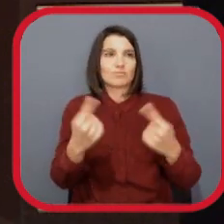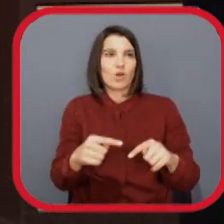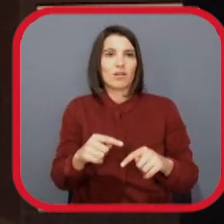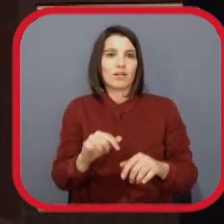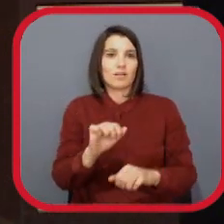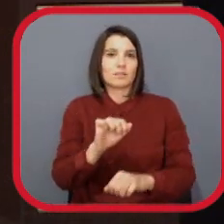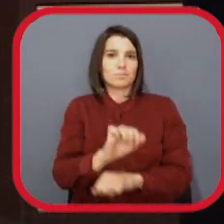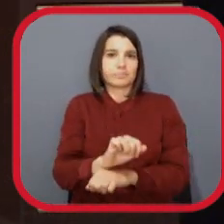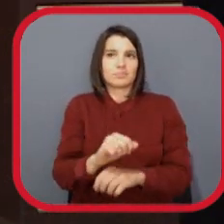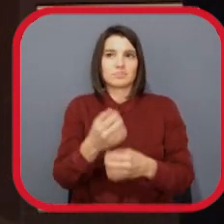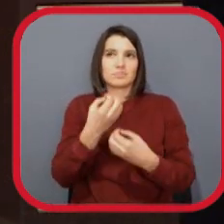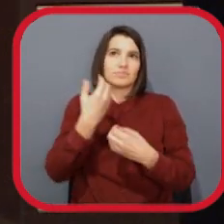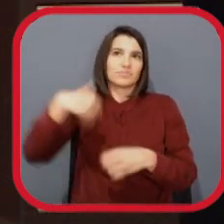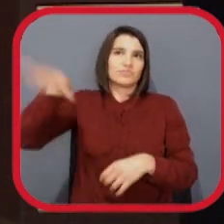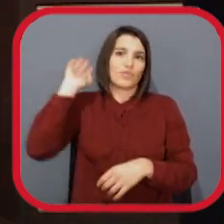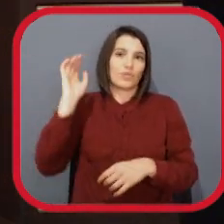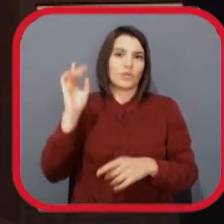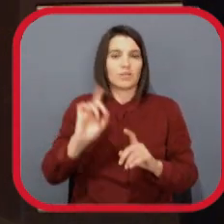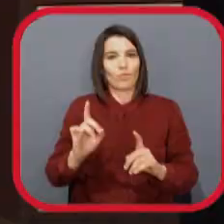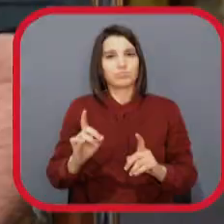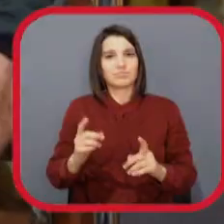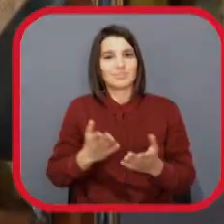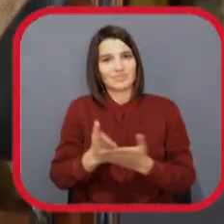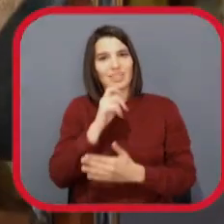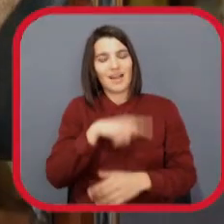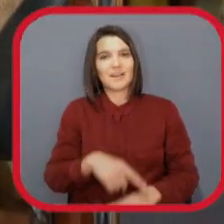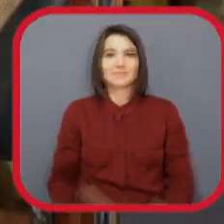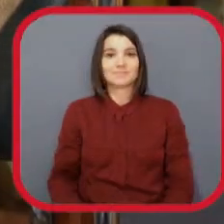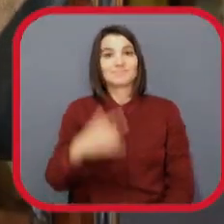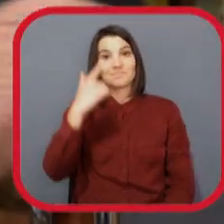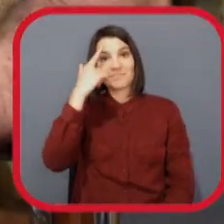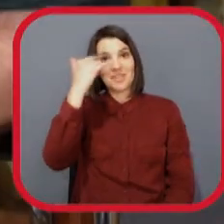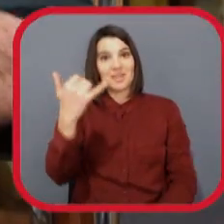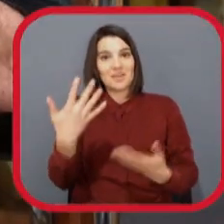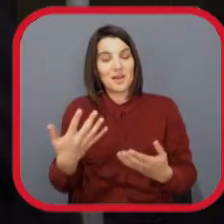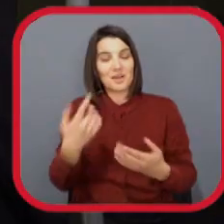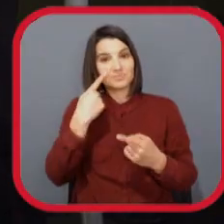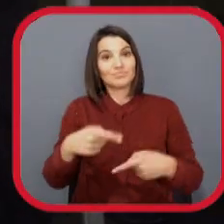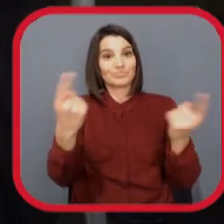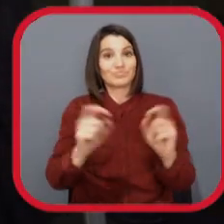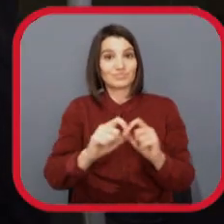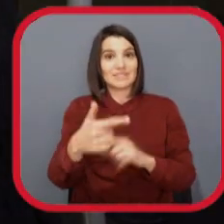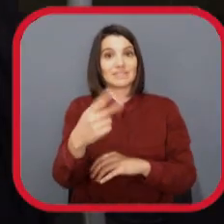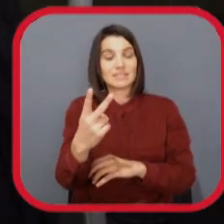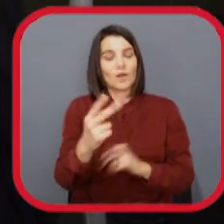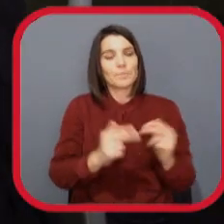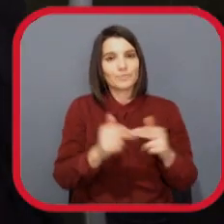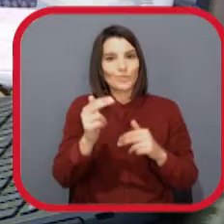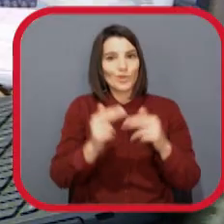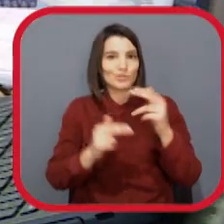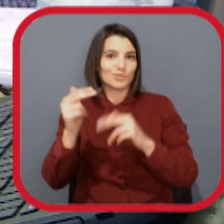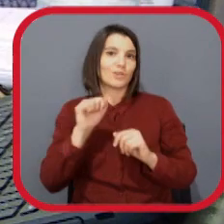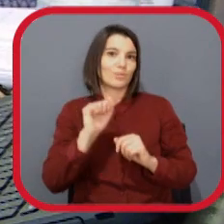produto estanque, não é? Perdido no passado. Da ideia até à transmissão, o processo